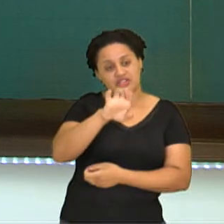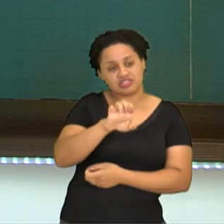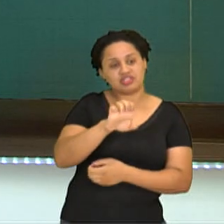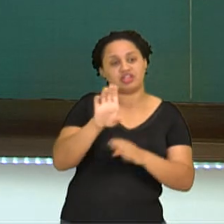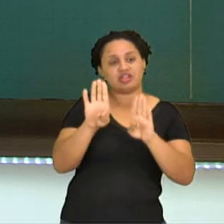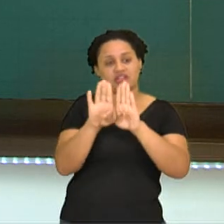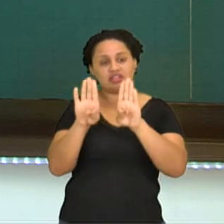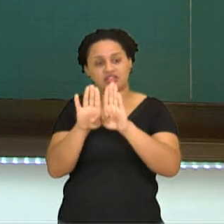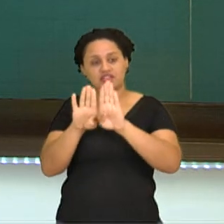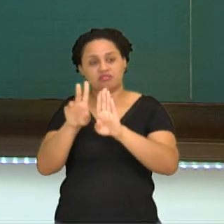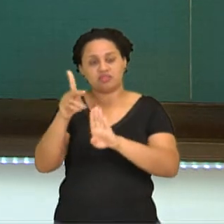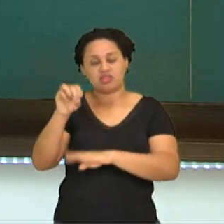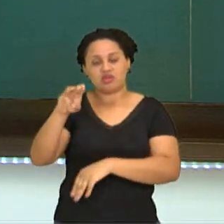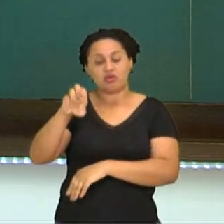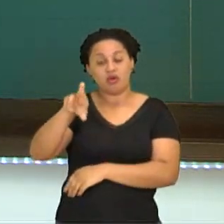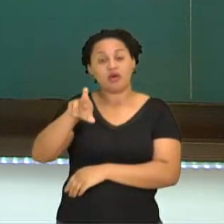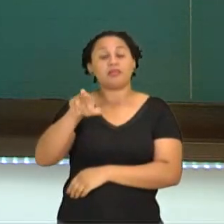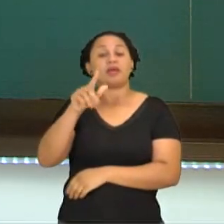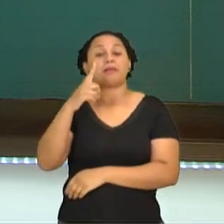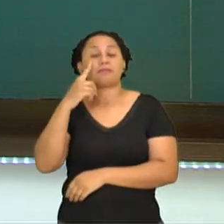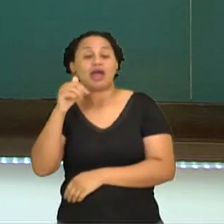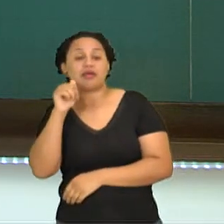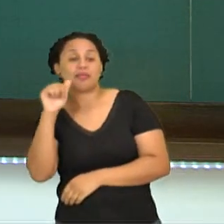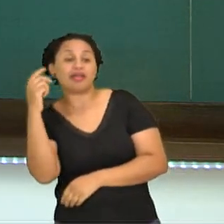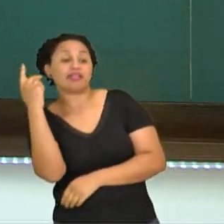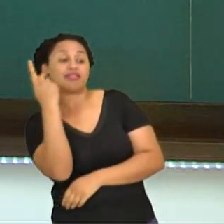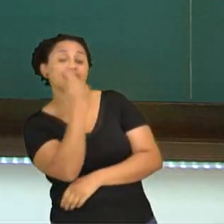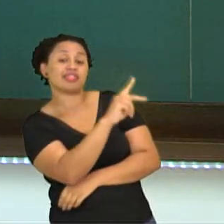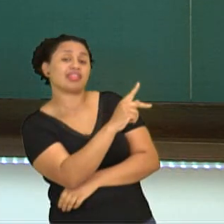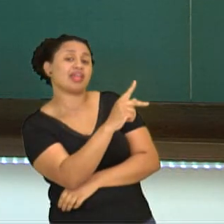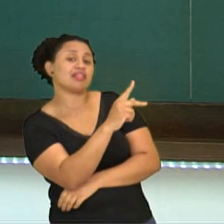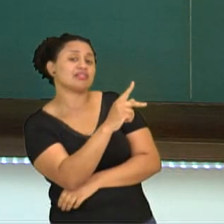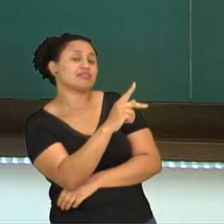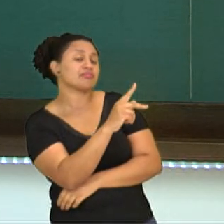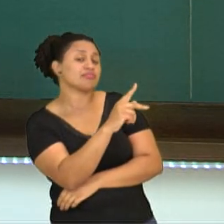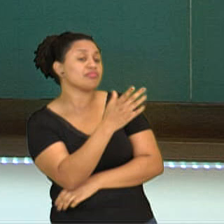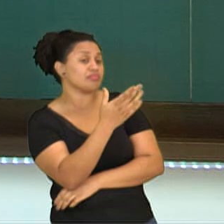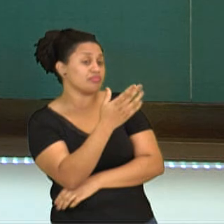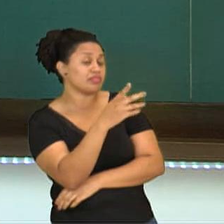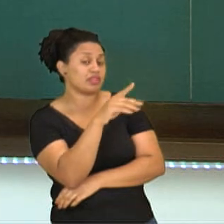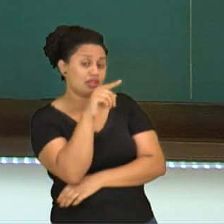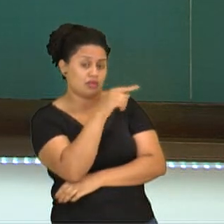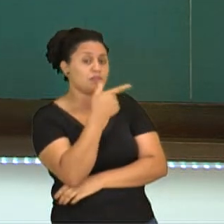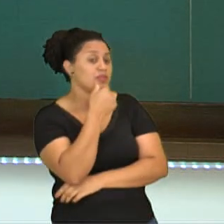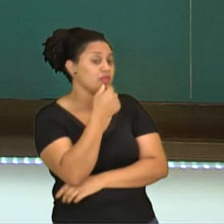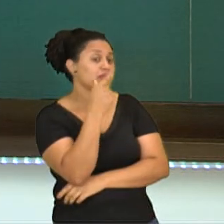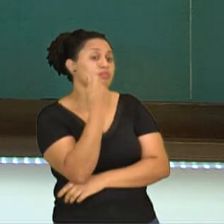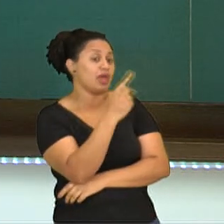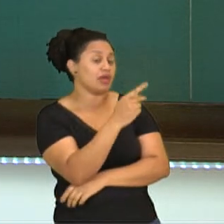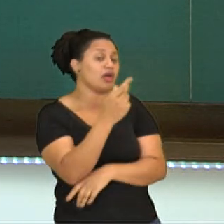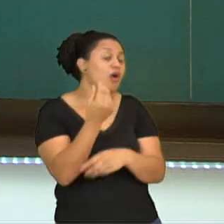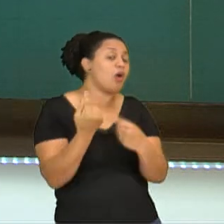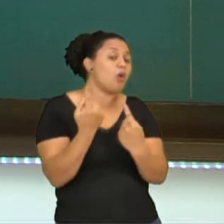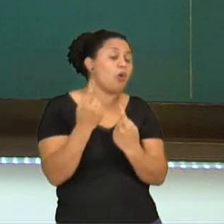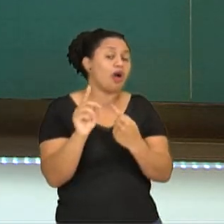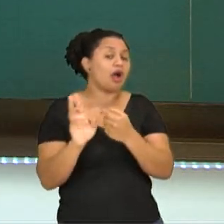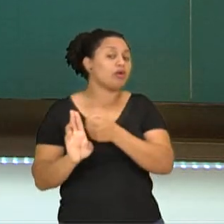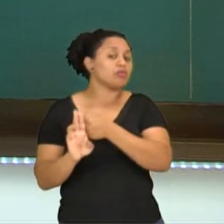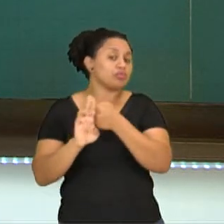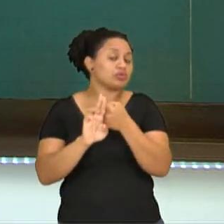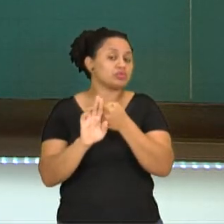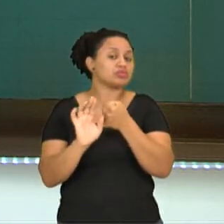os pais dele. Então, tudo agora é referente ao Bart. Qual vai ser o pronome